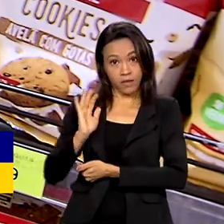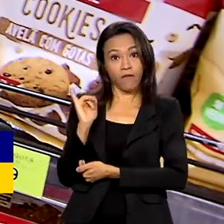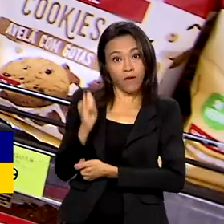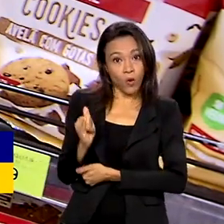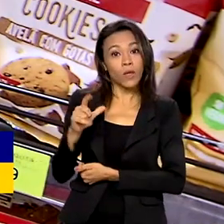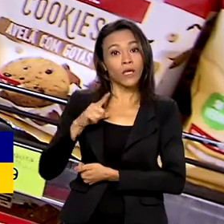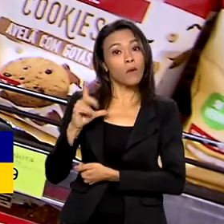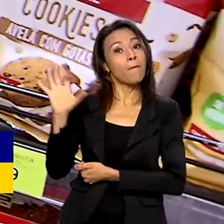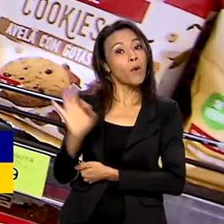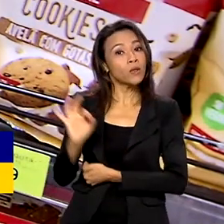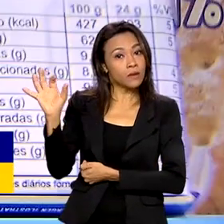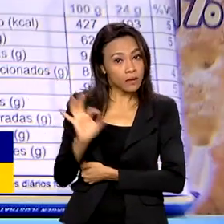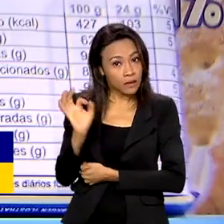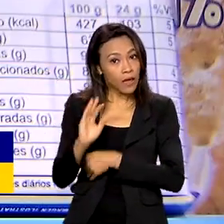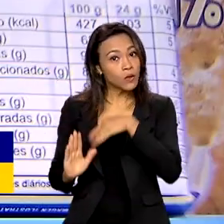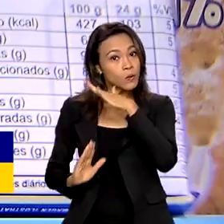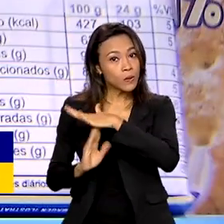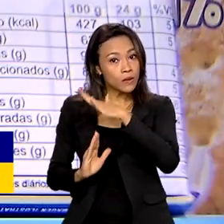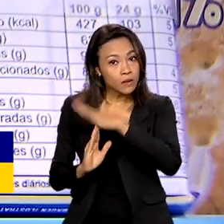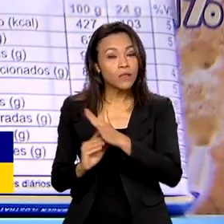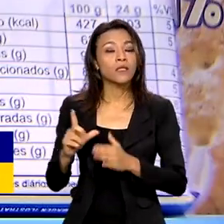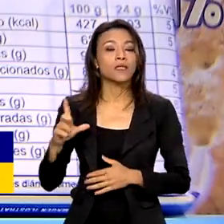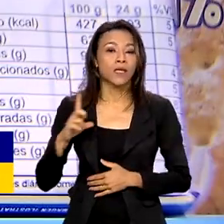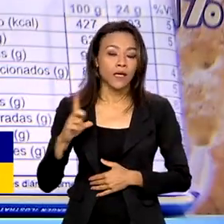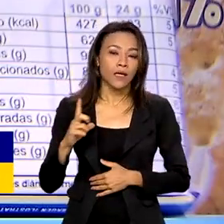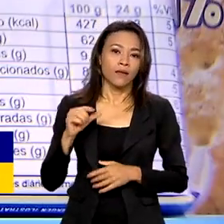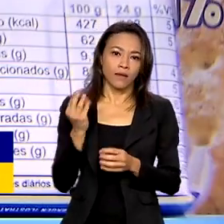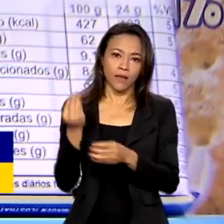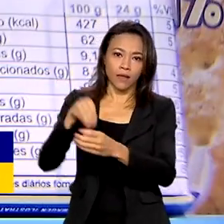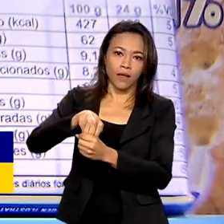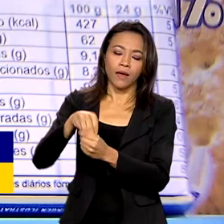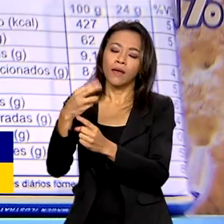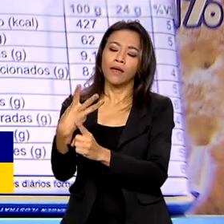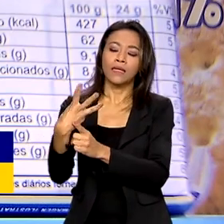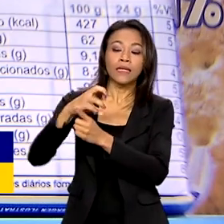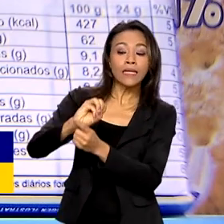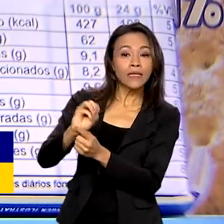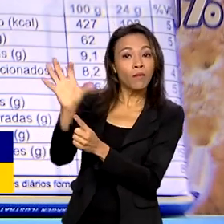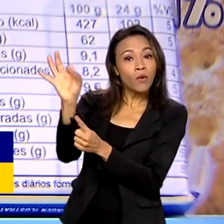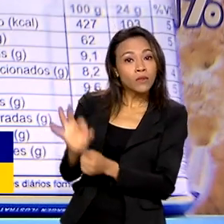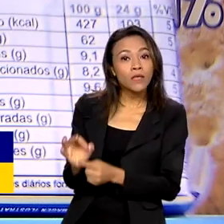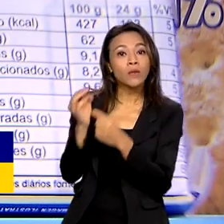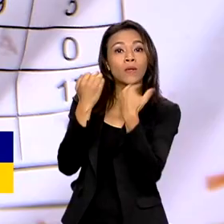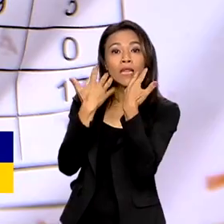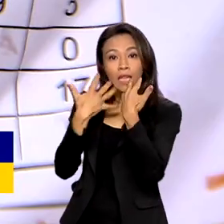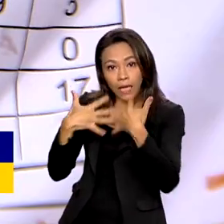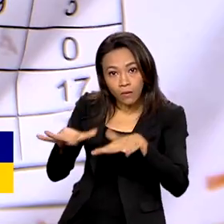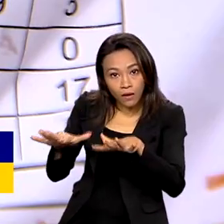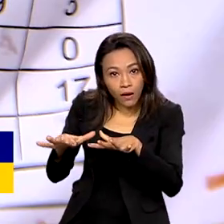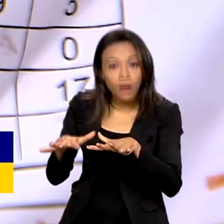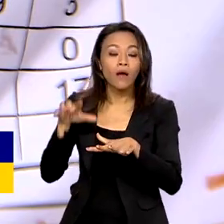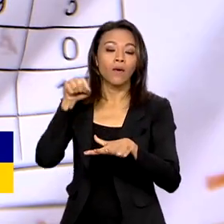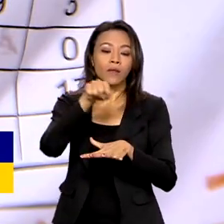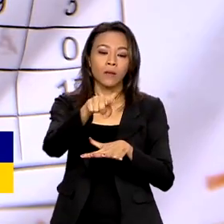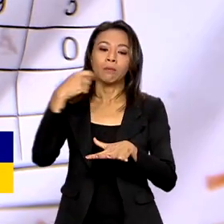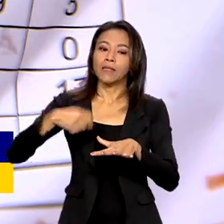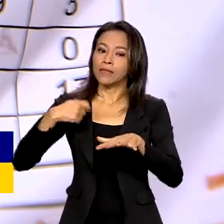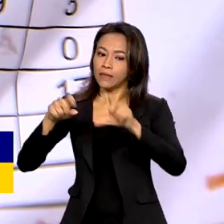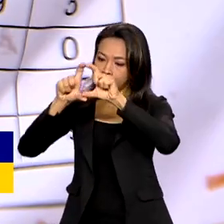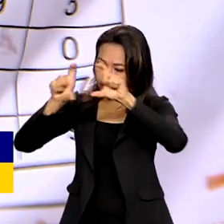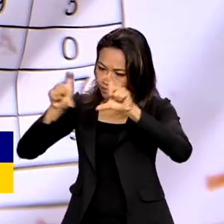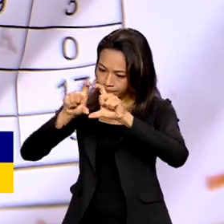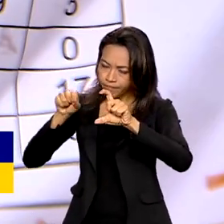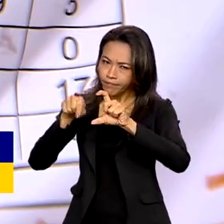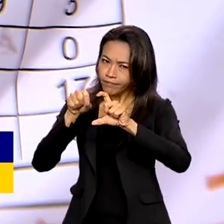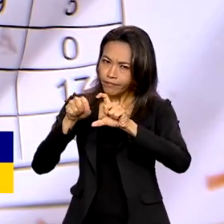aceitável. Além de exigir na composição 30% de ingredientes naturais, a receita precisa ter uma